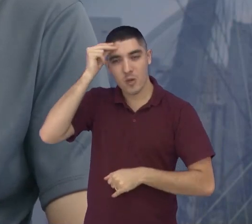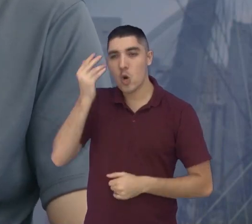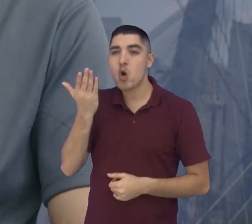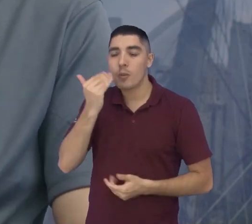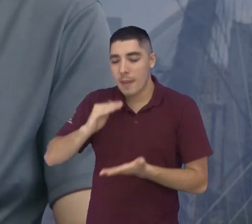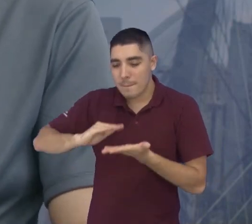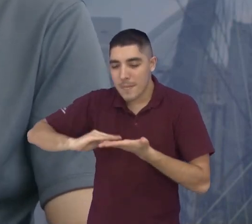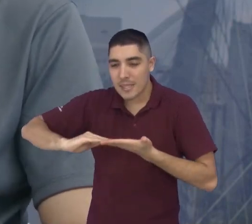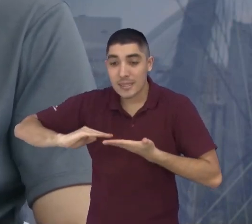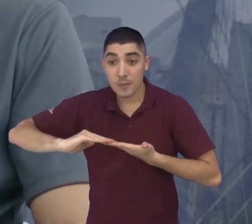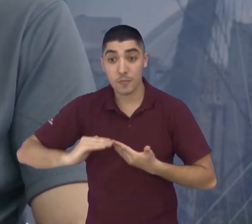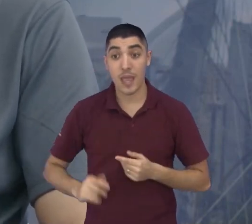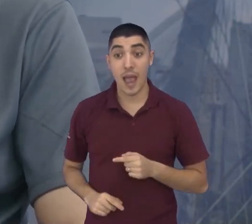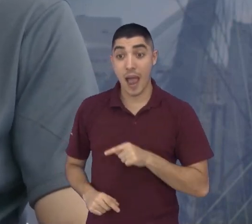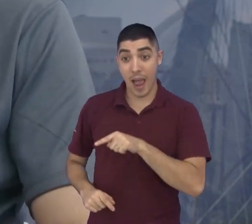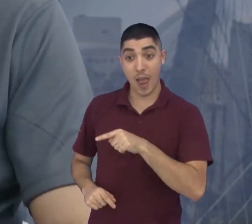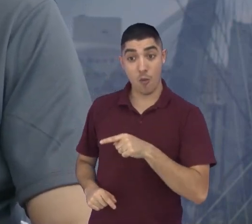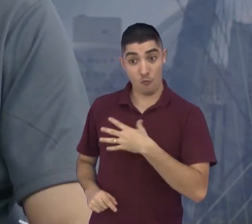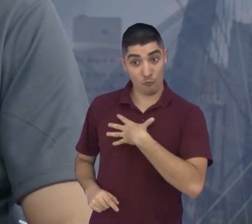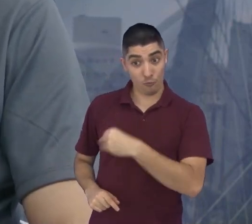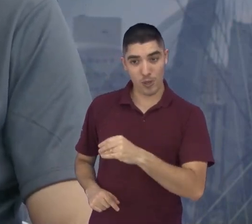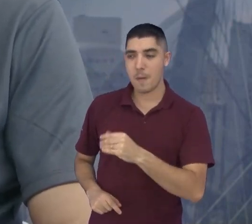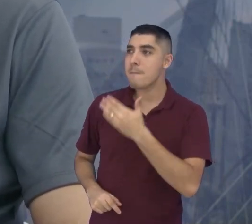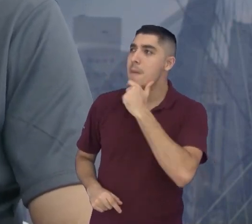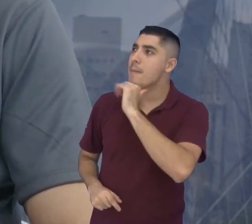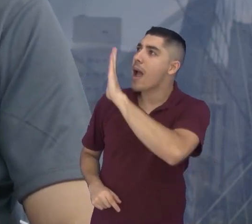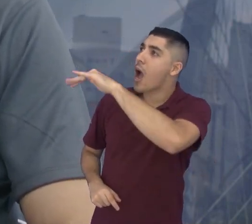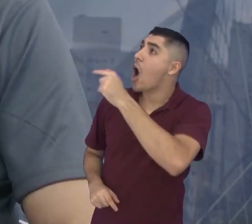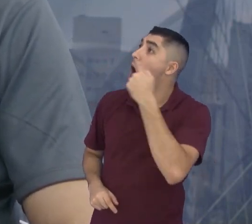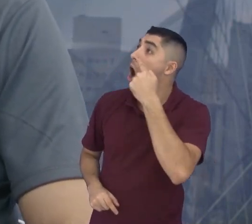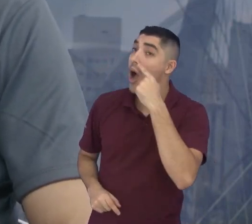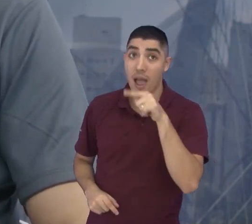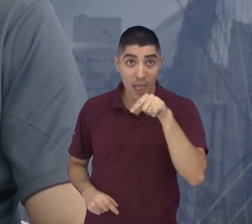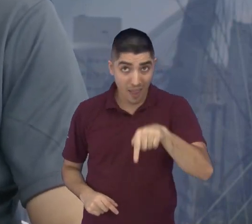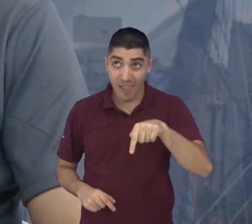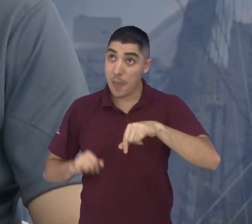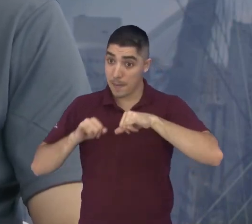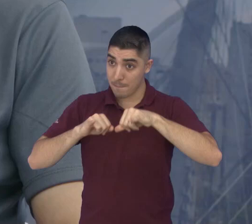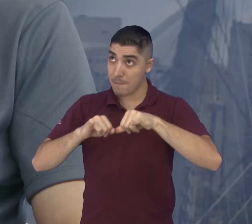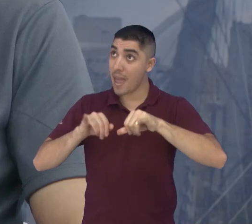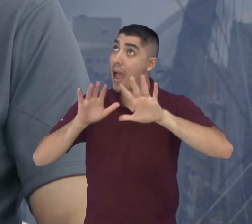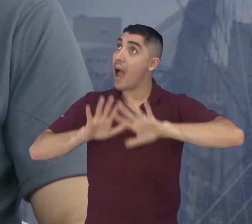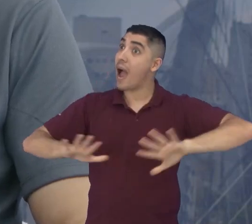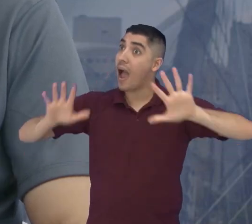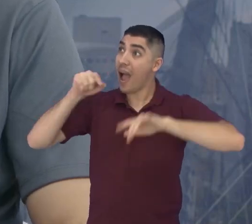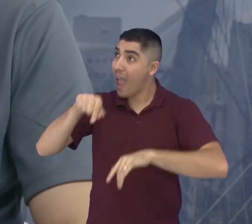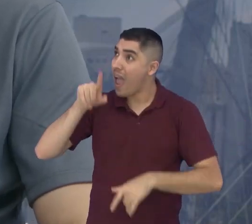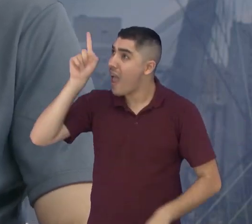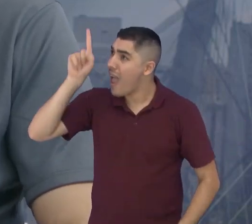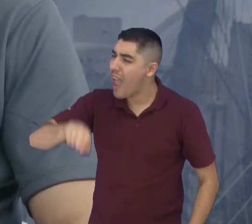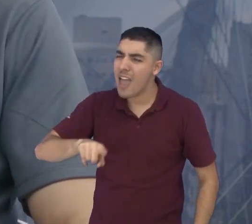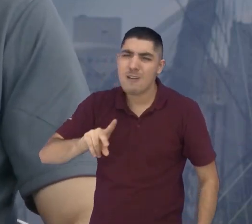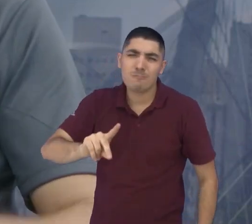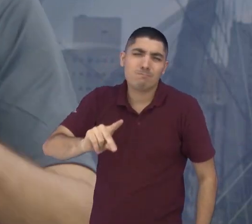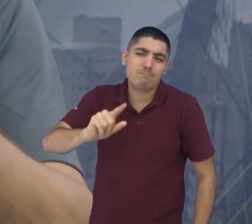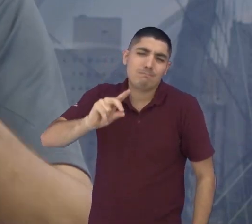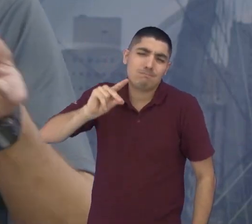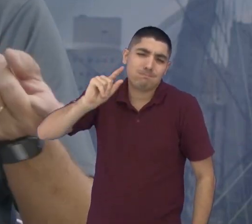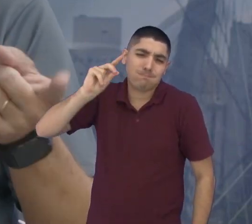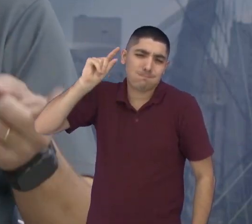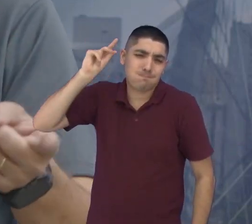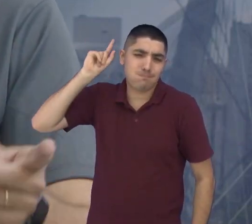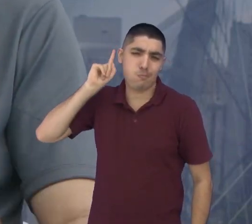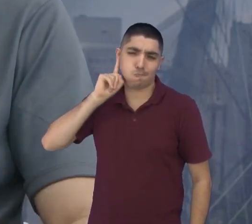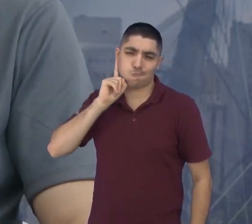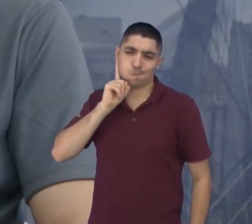filho chegava, puxava a mão do pai e falava: "Tá vendo, pai? Esse mercado aqui, ele é antigo. Tá vendo ali do